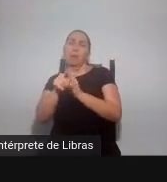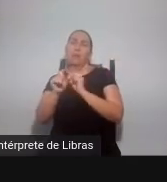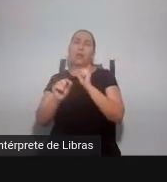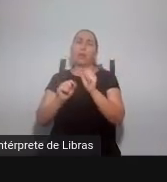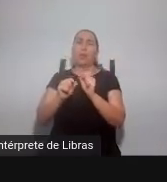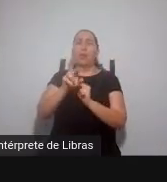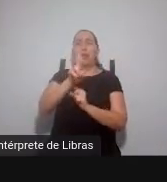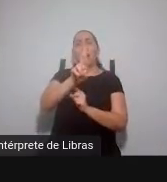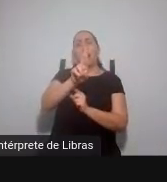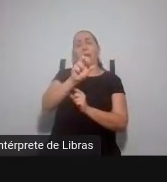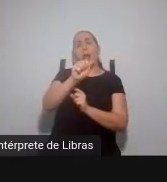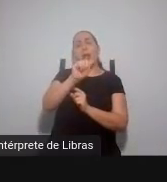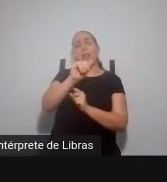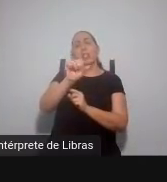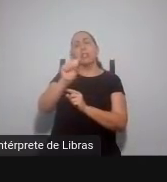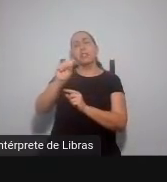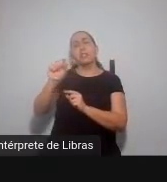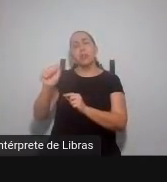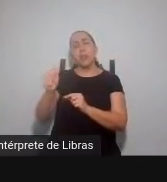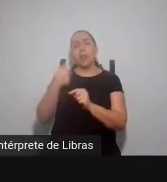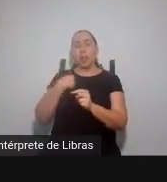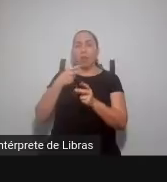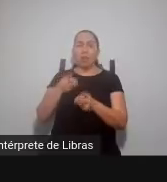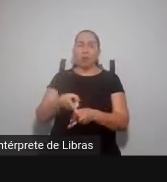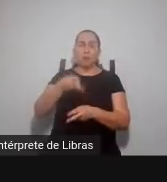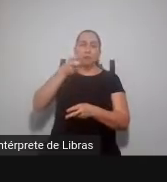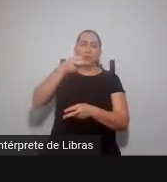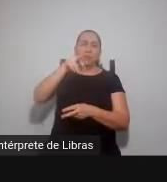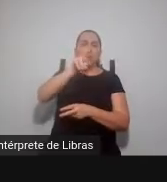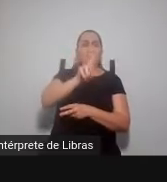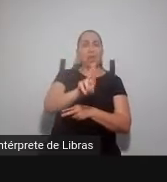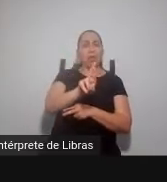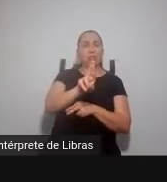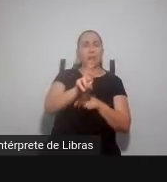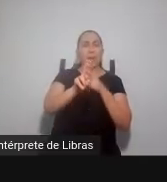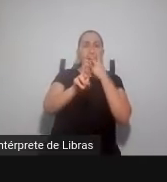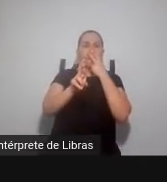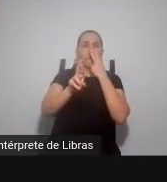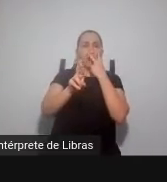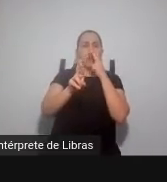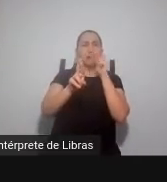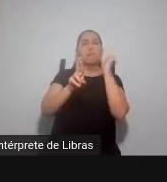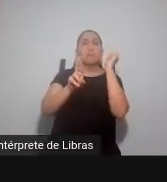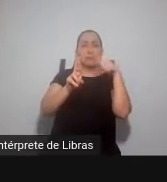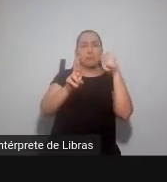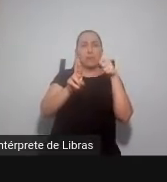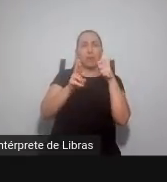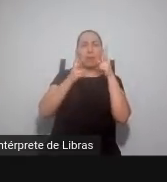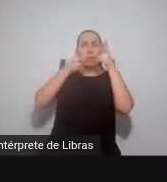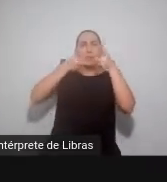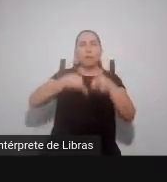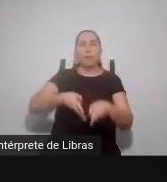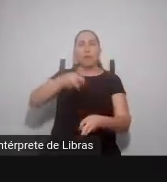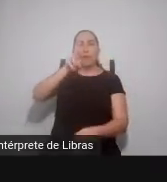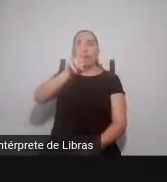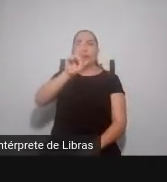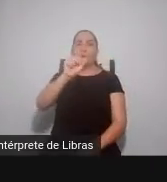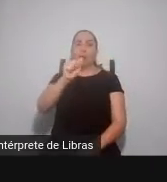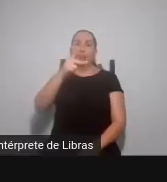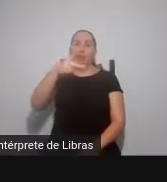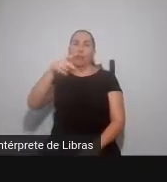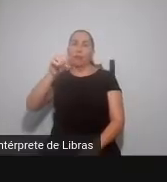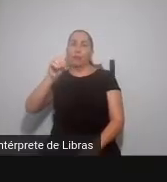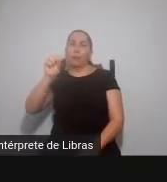escrever raposa. Começa com o mesmo pedaço. Então, dentro desse contexto, a gente percebe que oferecer às